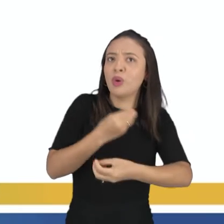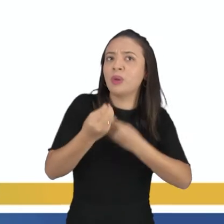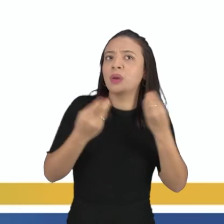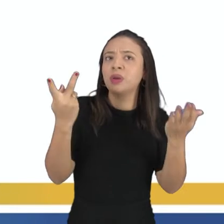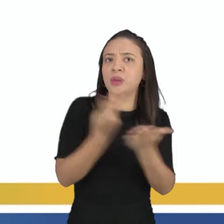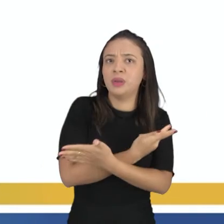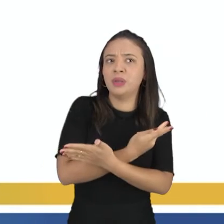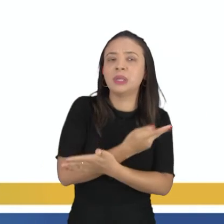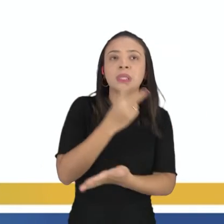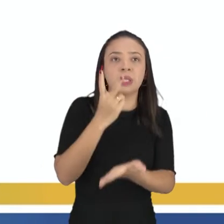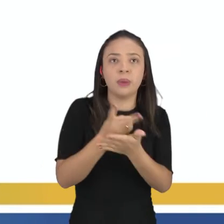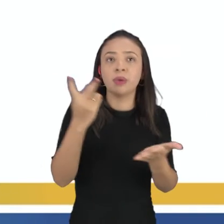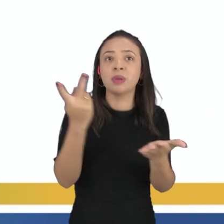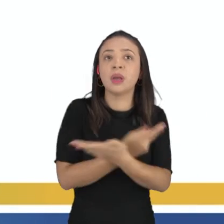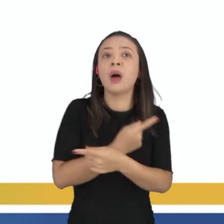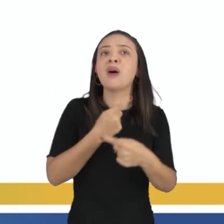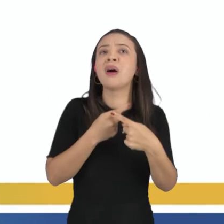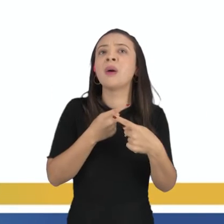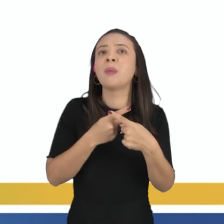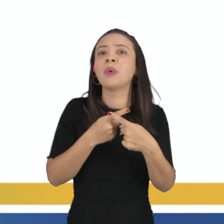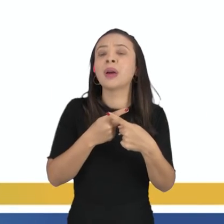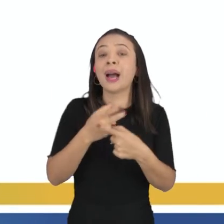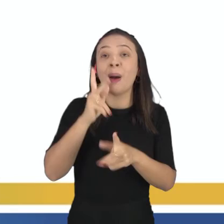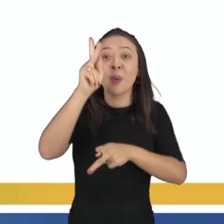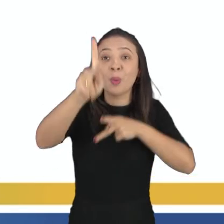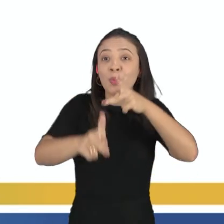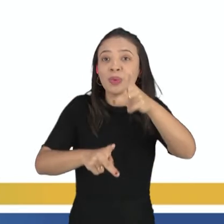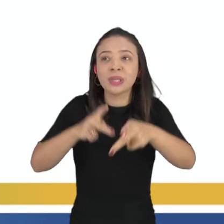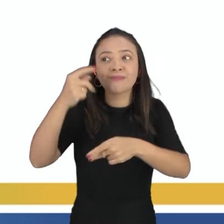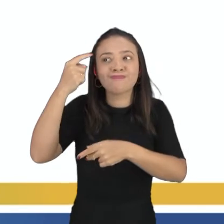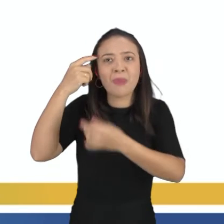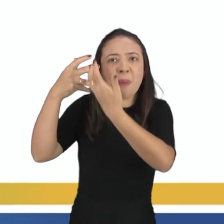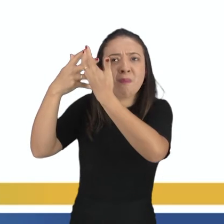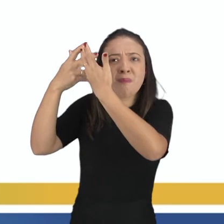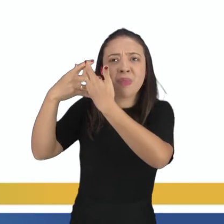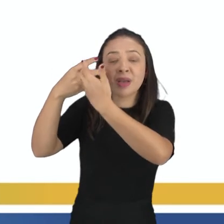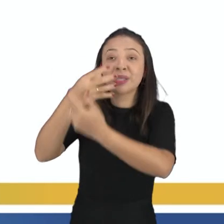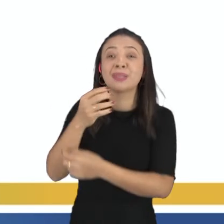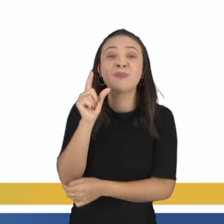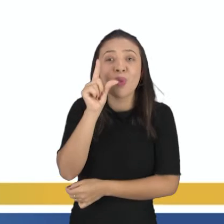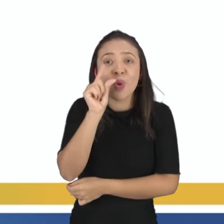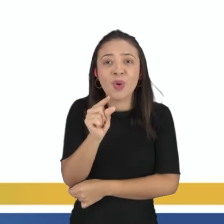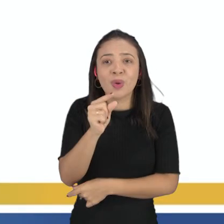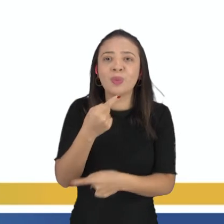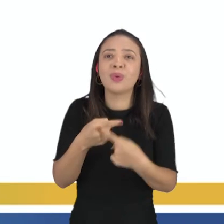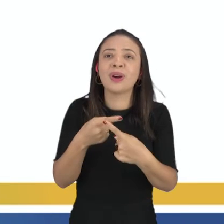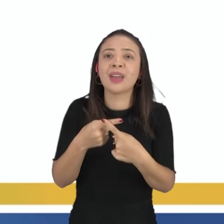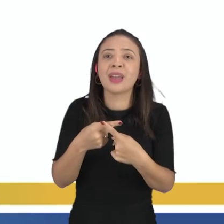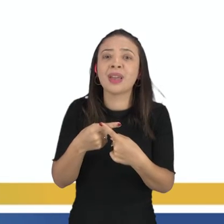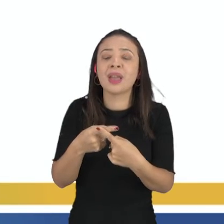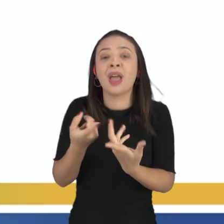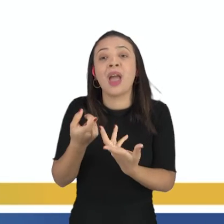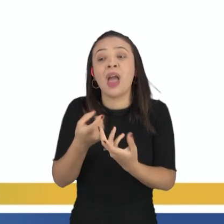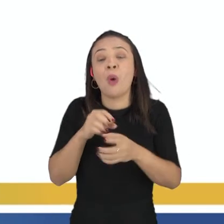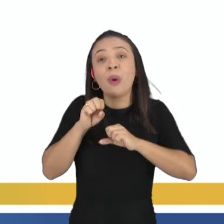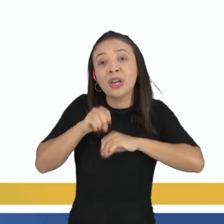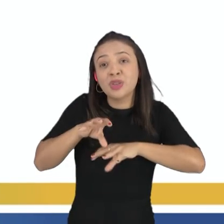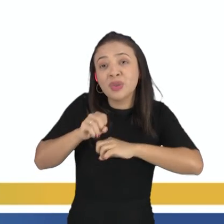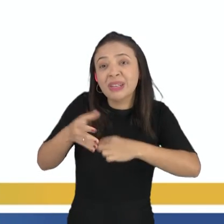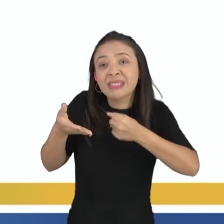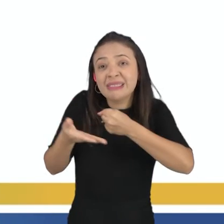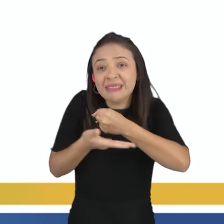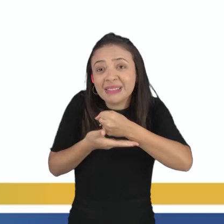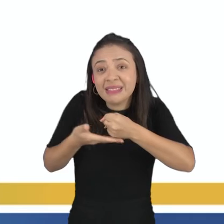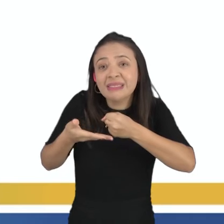em grande parte devido ao baixo senso crítico da população, fruto de uma educação tecnicista, da